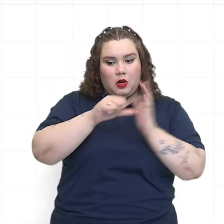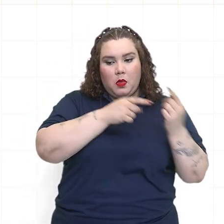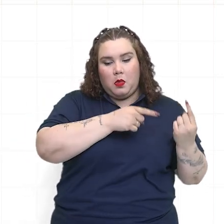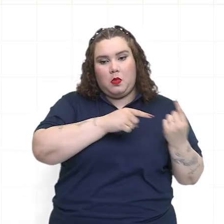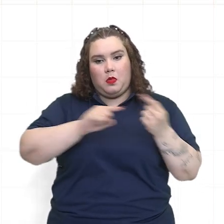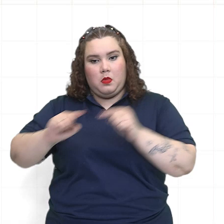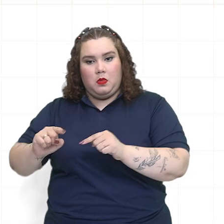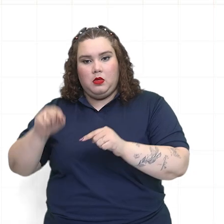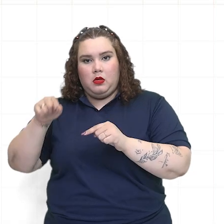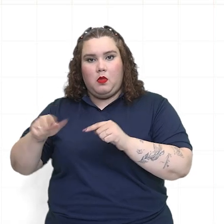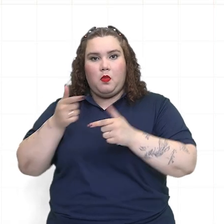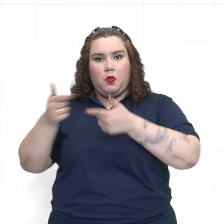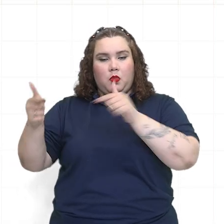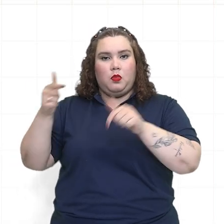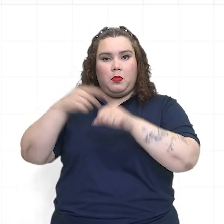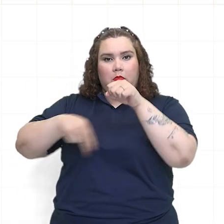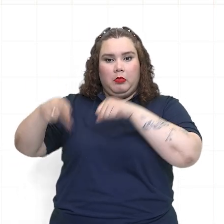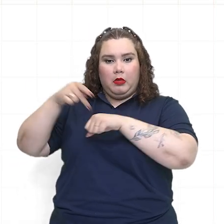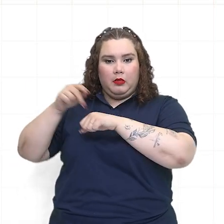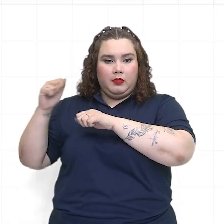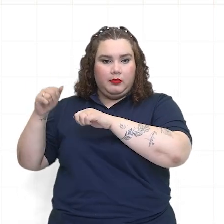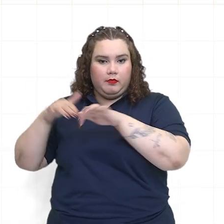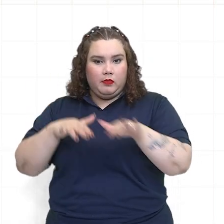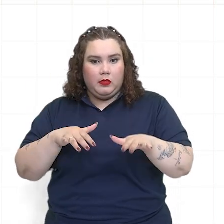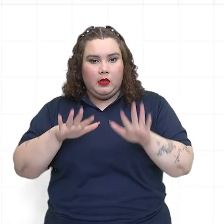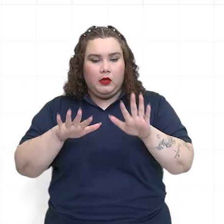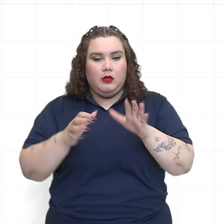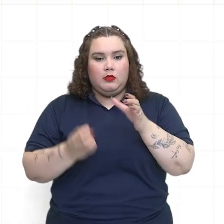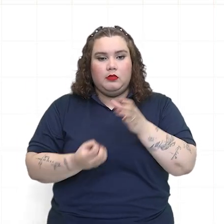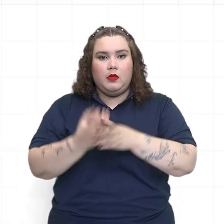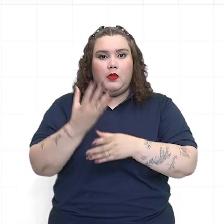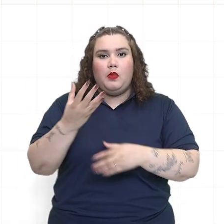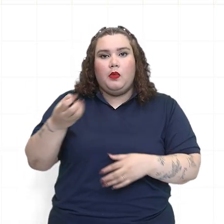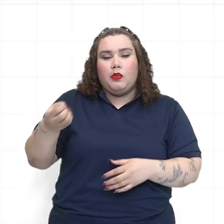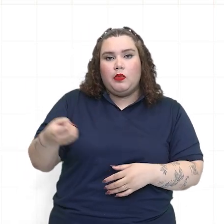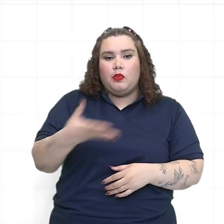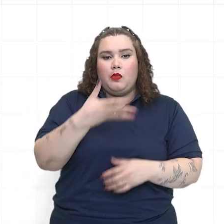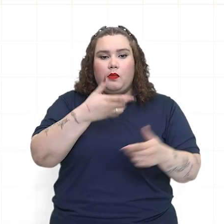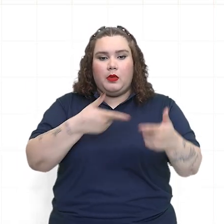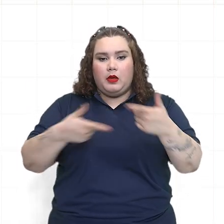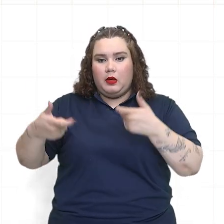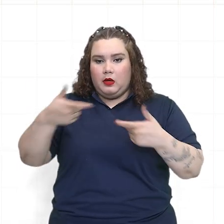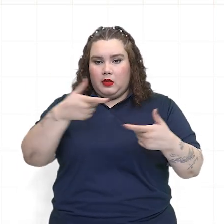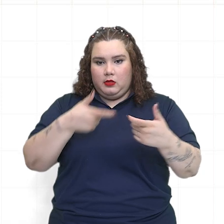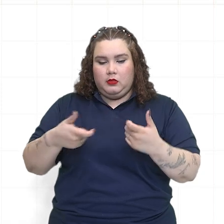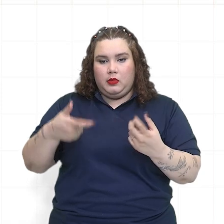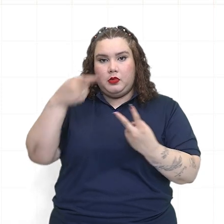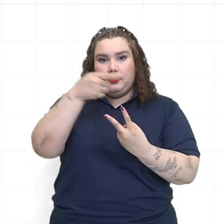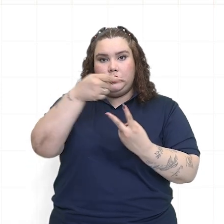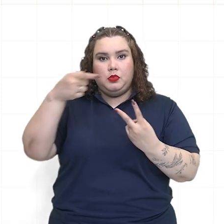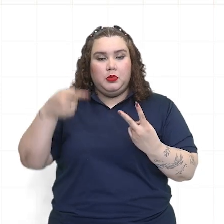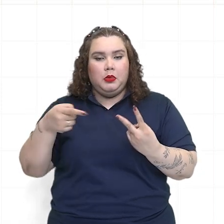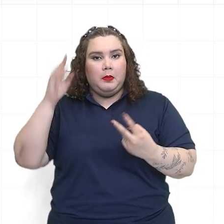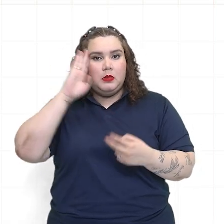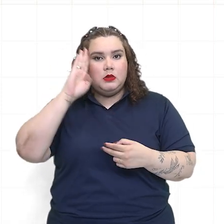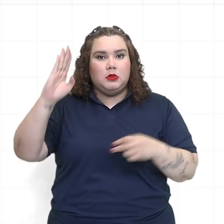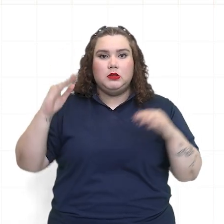invasões estrangeiras, institui-se uma nova guerra entre as duas